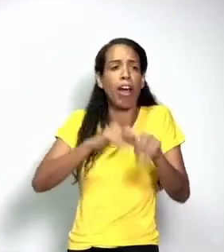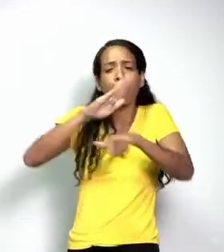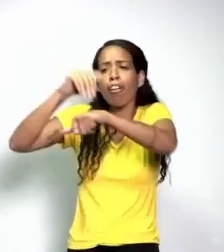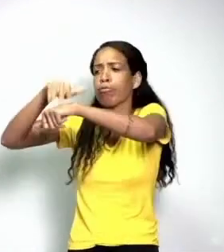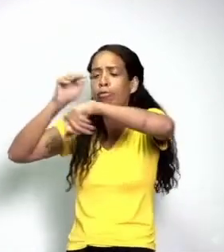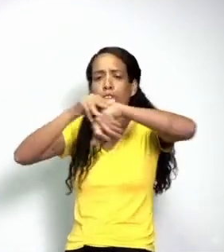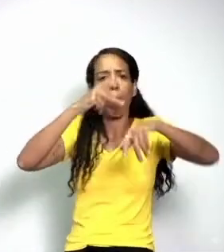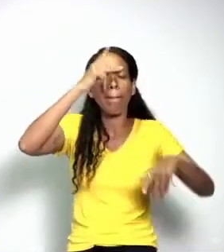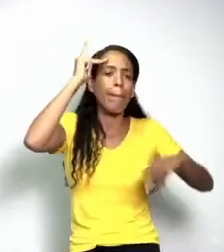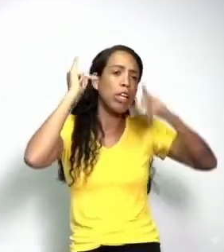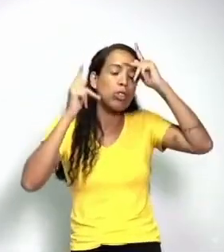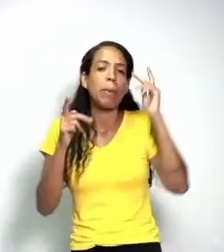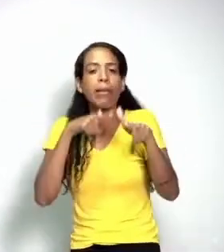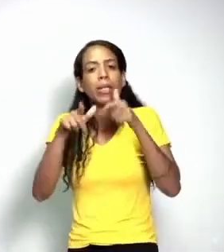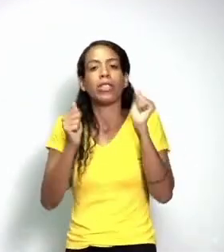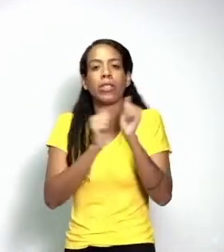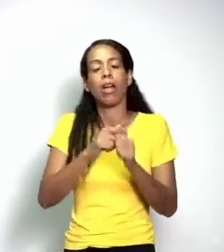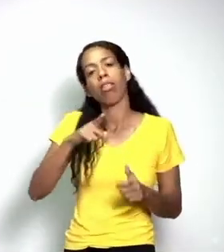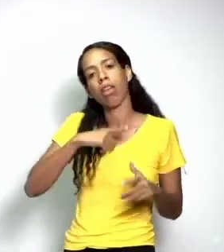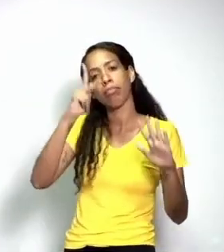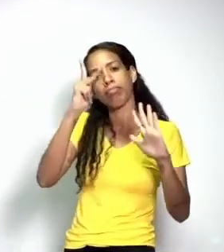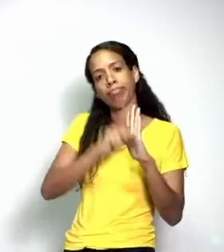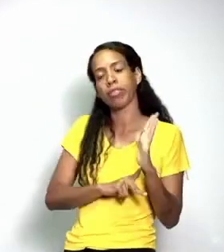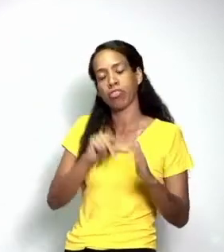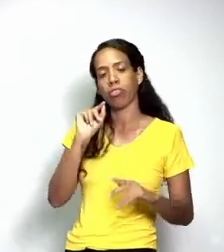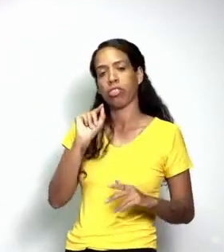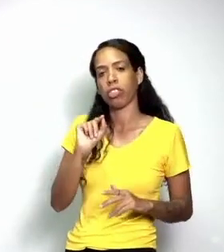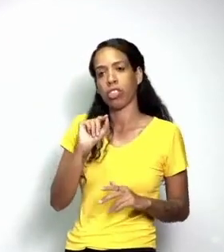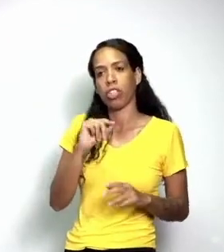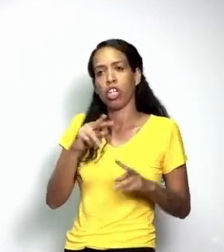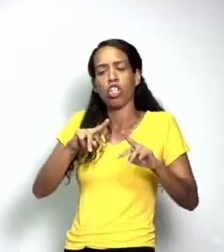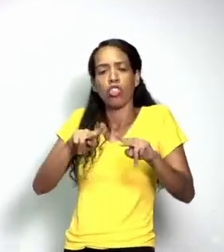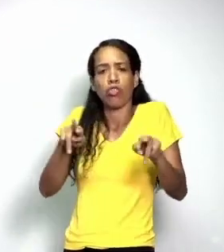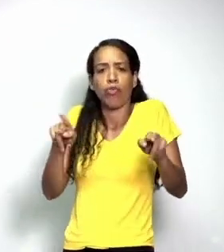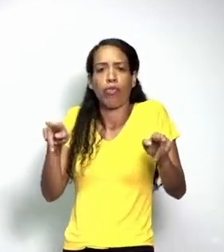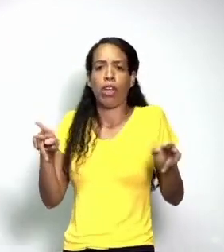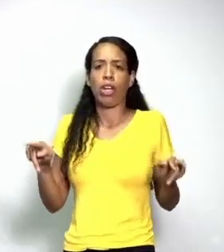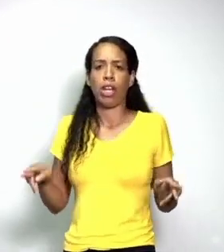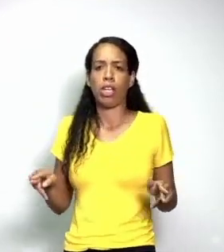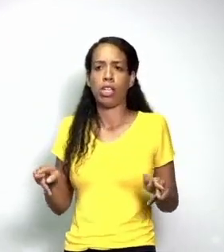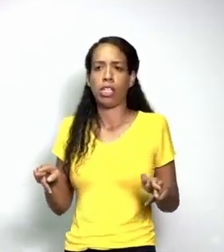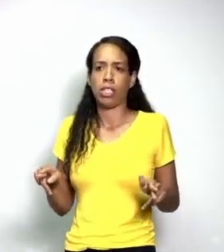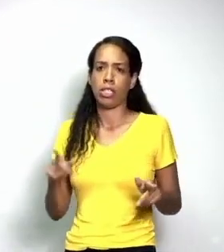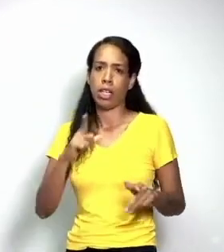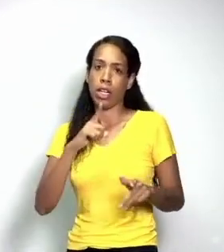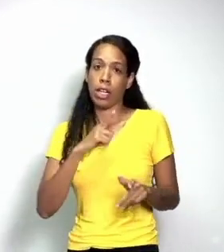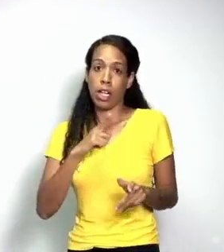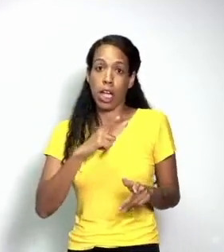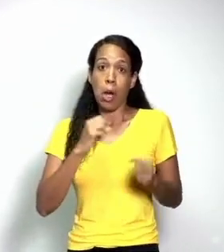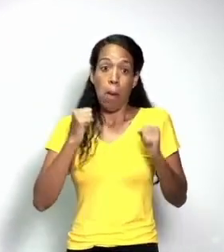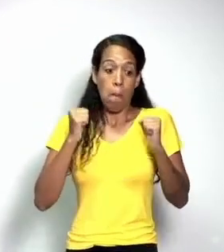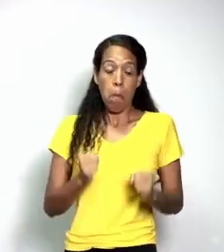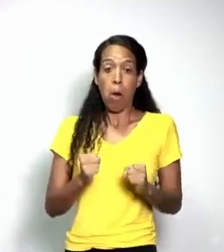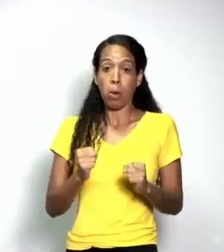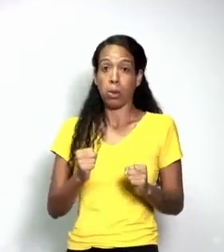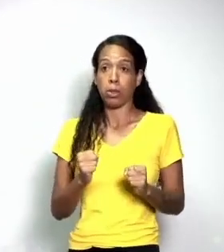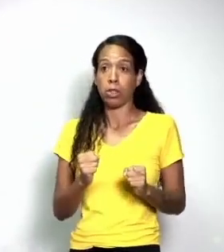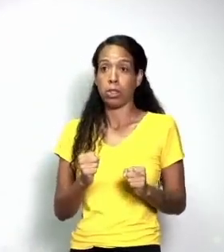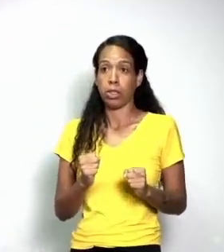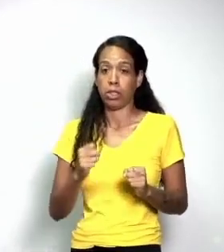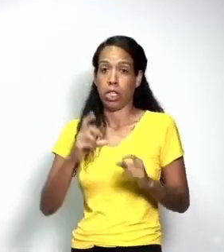gente tem os projetos baseados nessa diversidade, nessa possibilidade